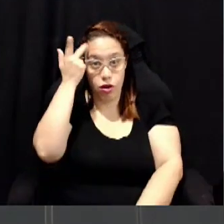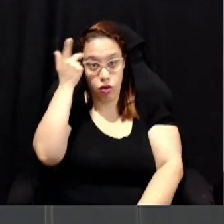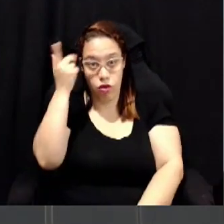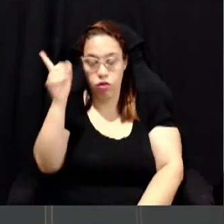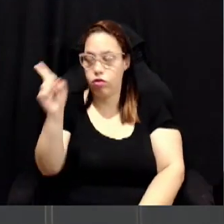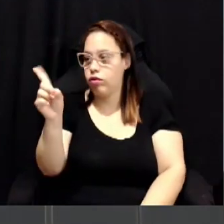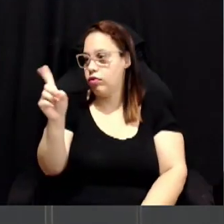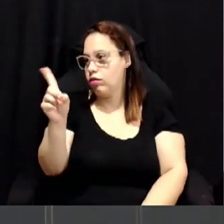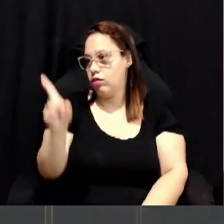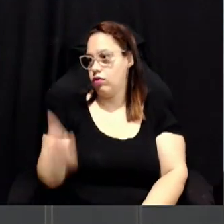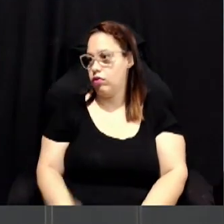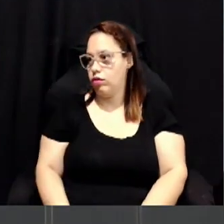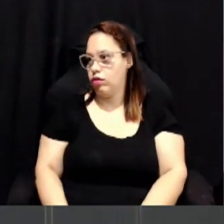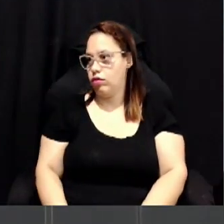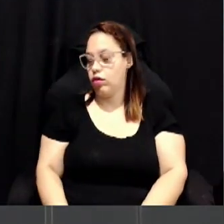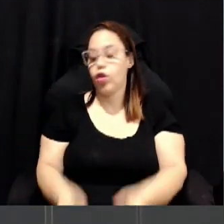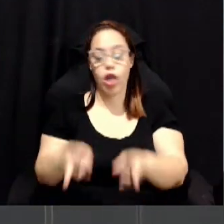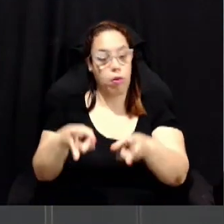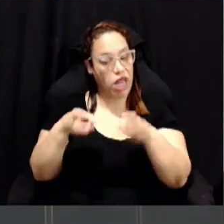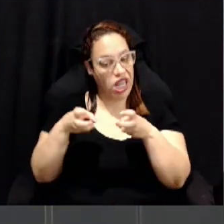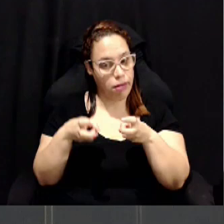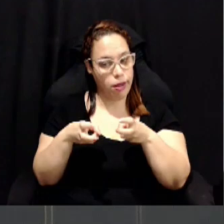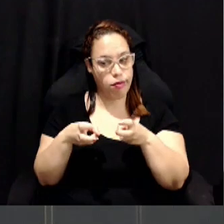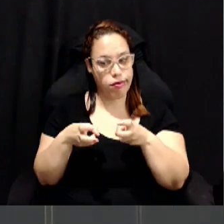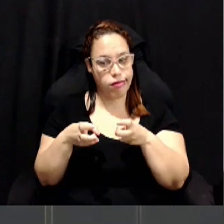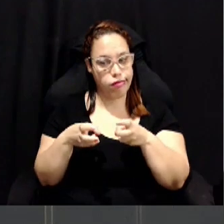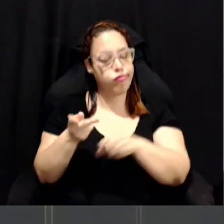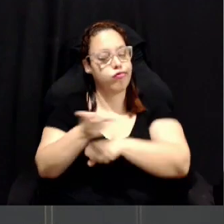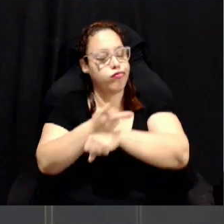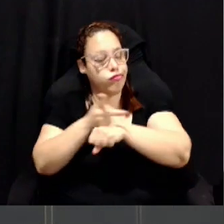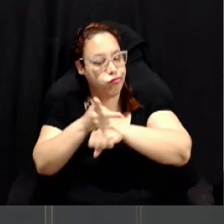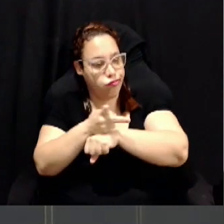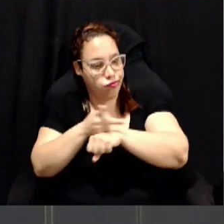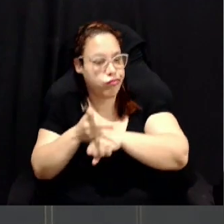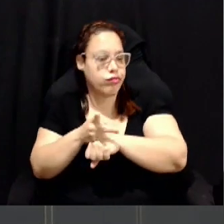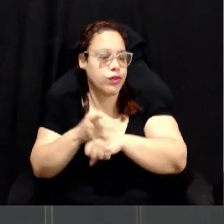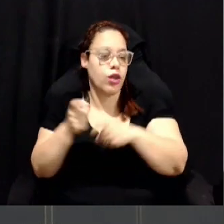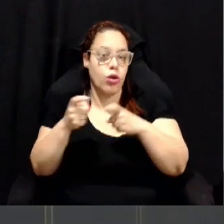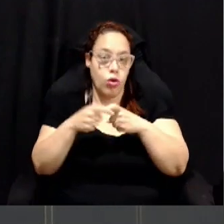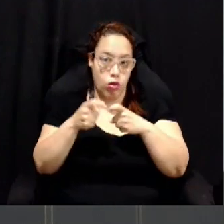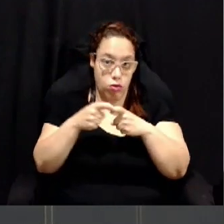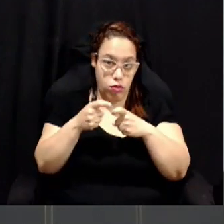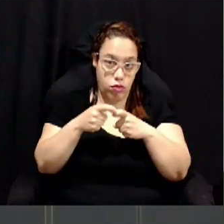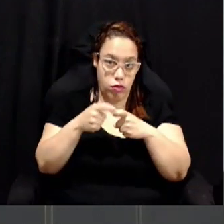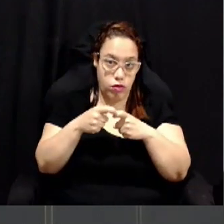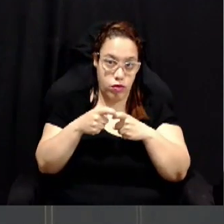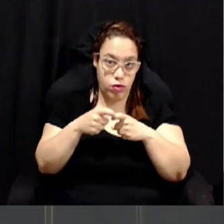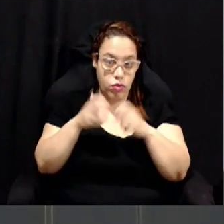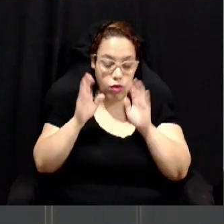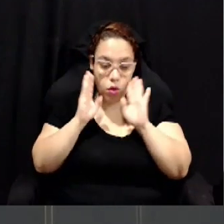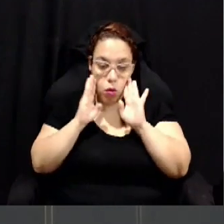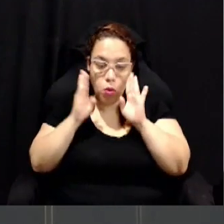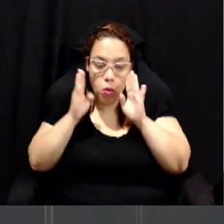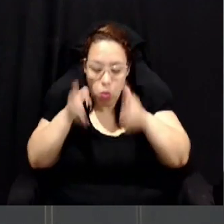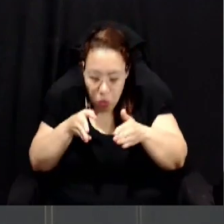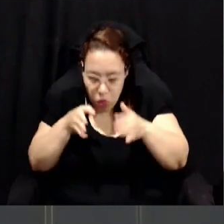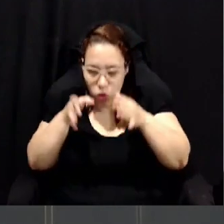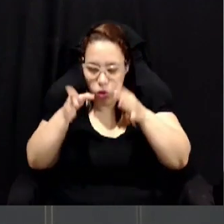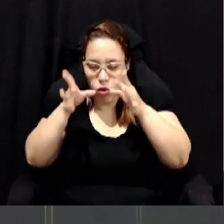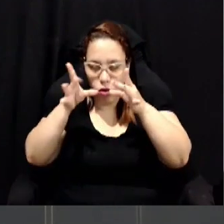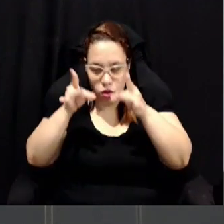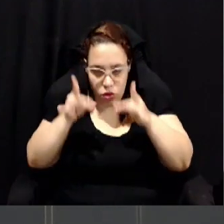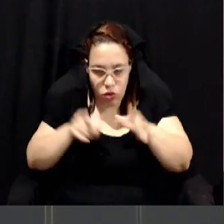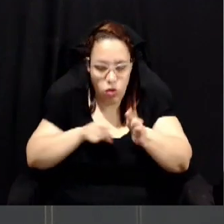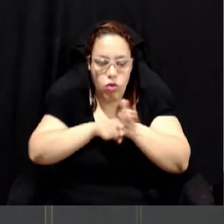você detectou, então procure um médico que, com um olhar bem detalhado, vai pesquisar e